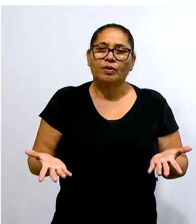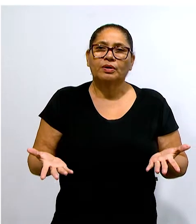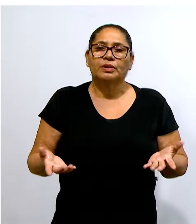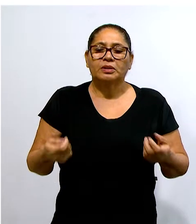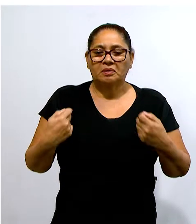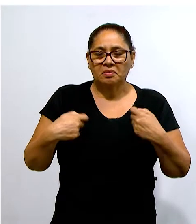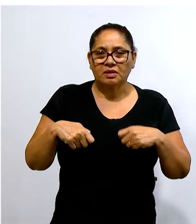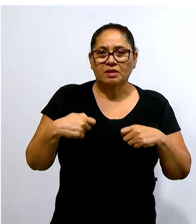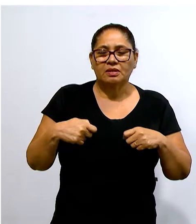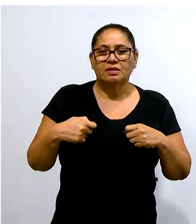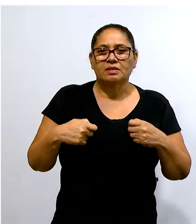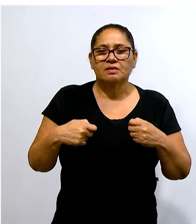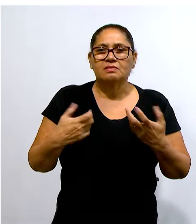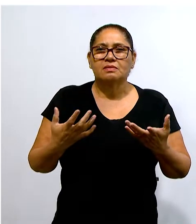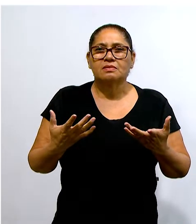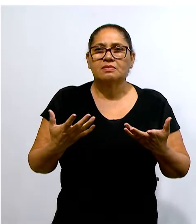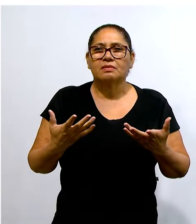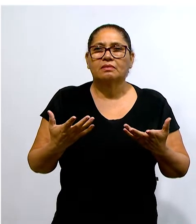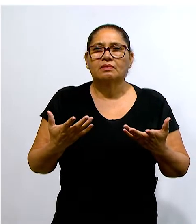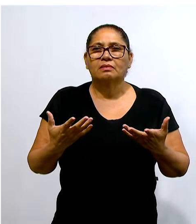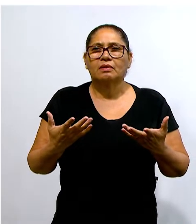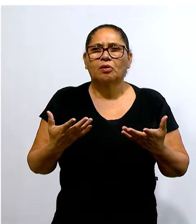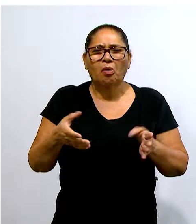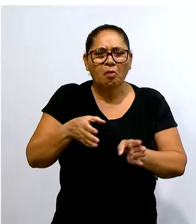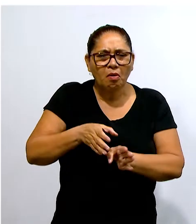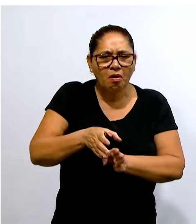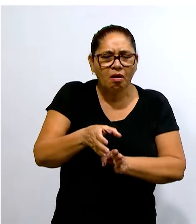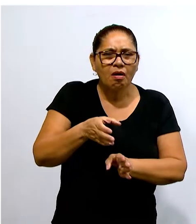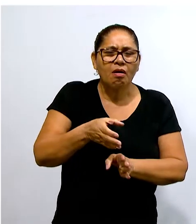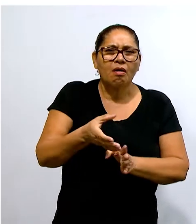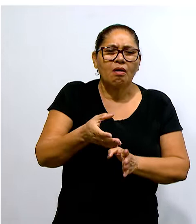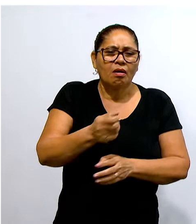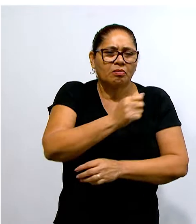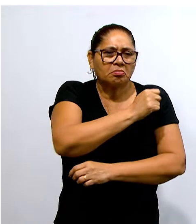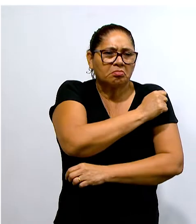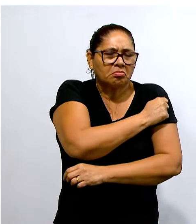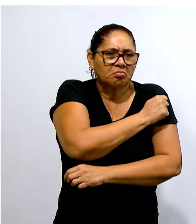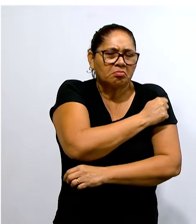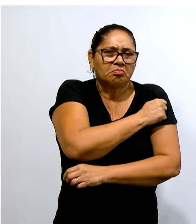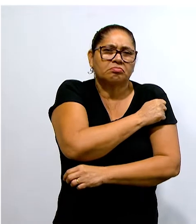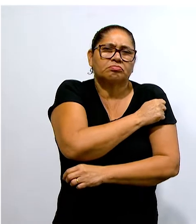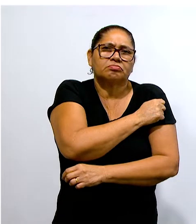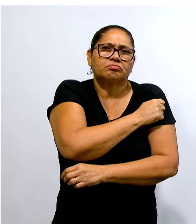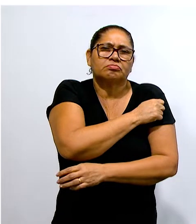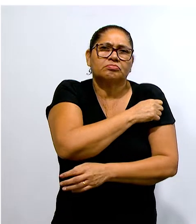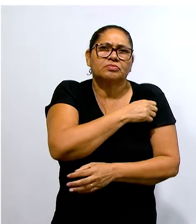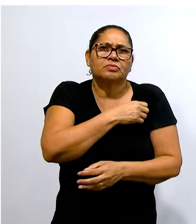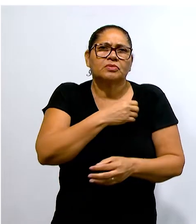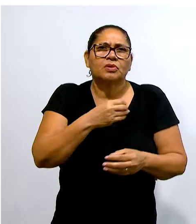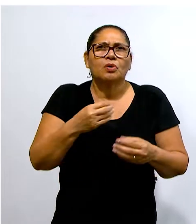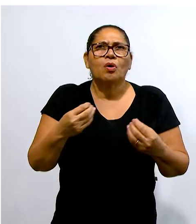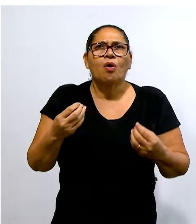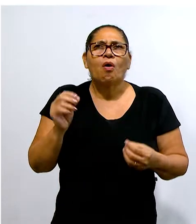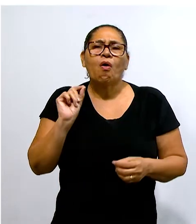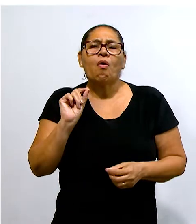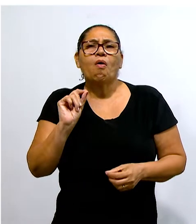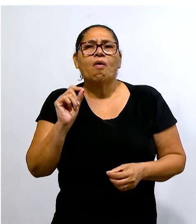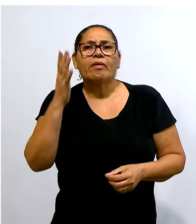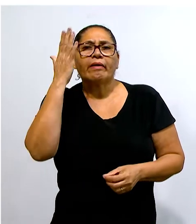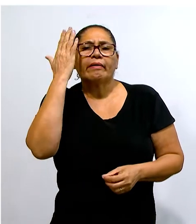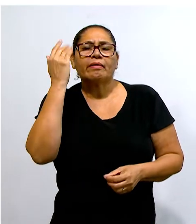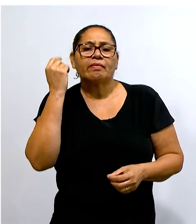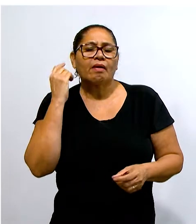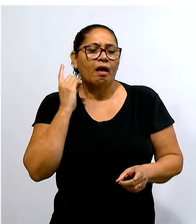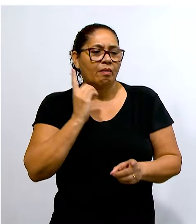que leva em consideração esquemas de conhecimentos do aluno, o nível de desenvolvimento a qual o aluno se encontra,